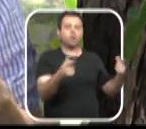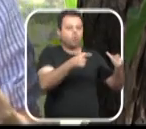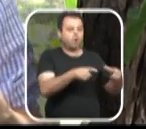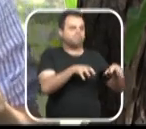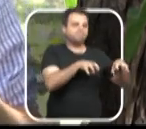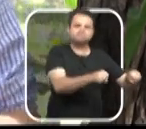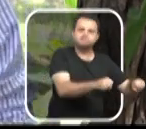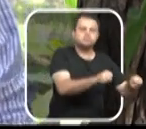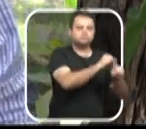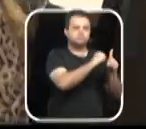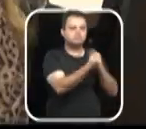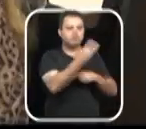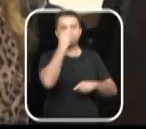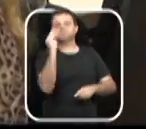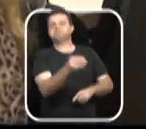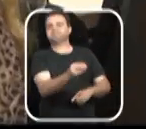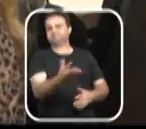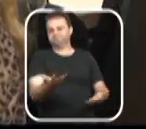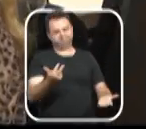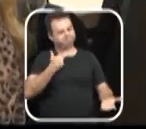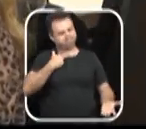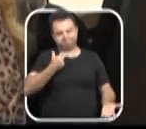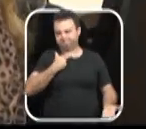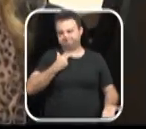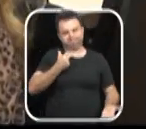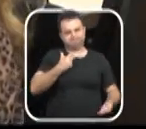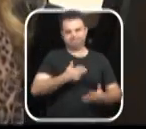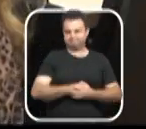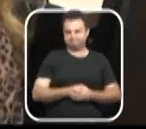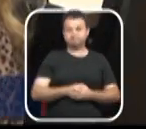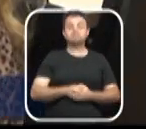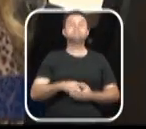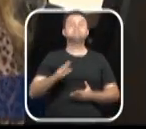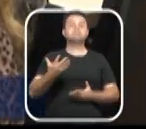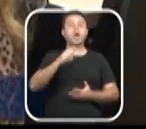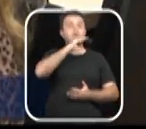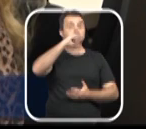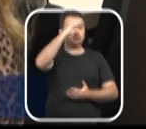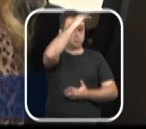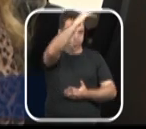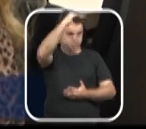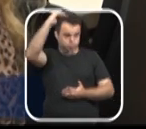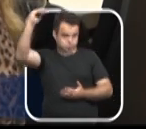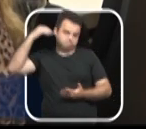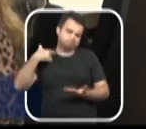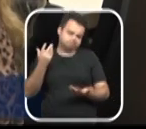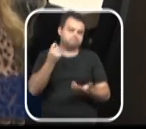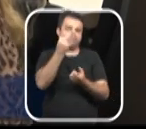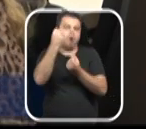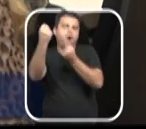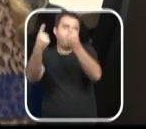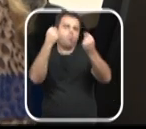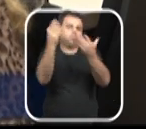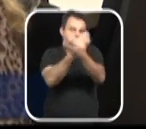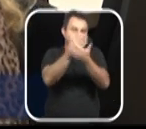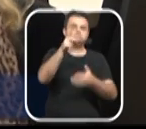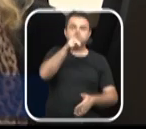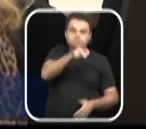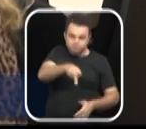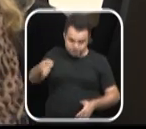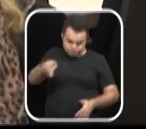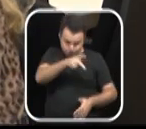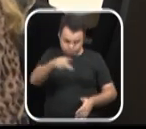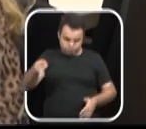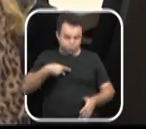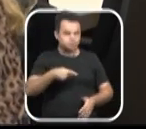sociedade que precisa ser cuidado. A maioria de muitos adultos, até mesmo professores, educadores, exigem das crianças,